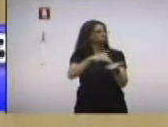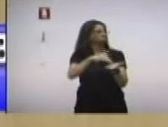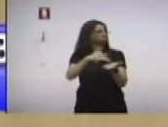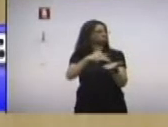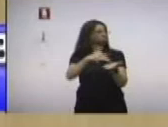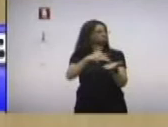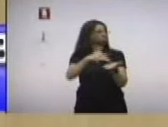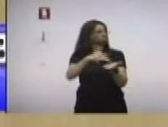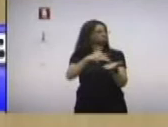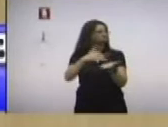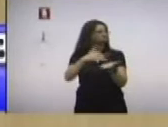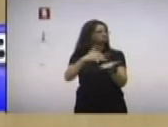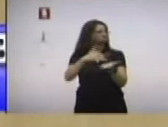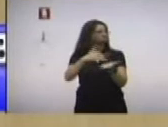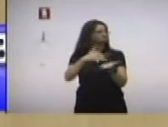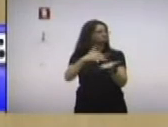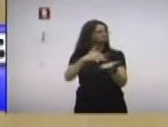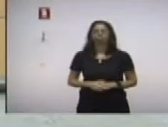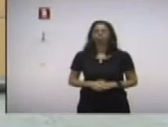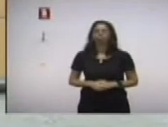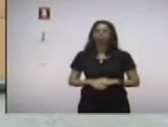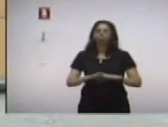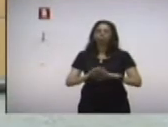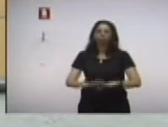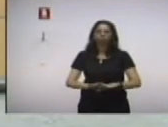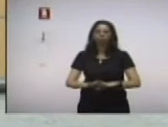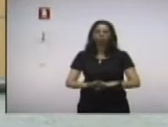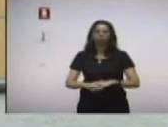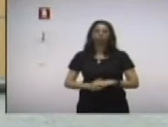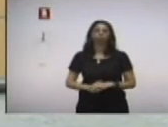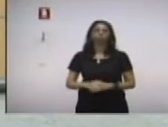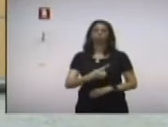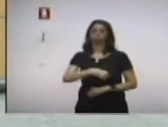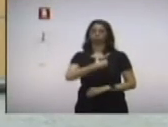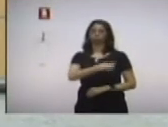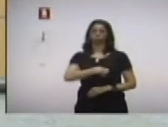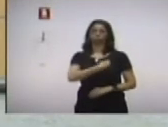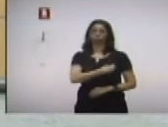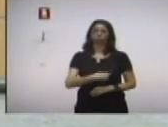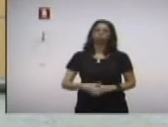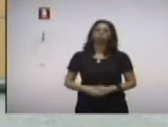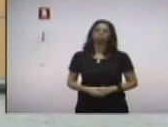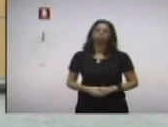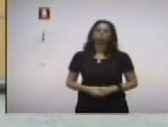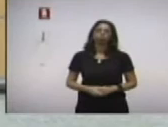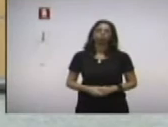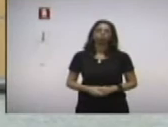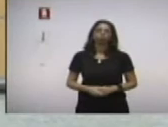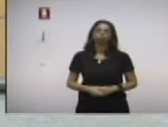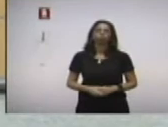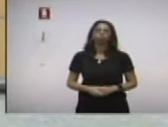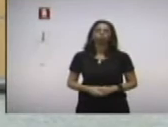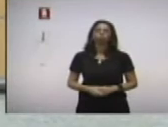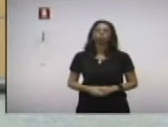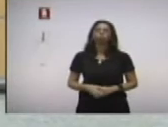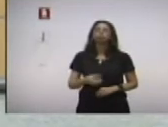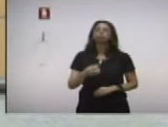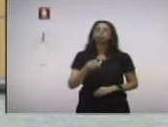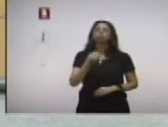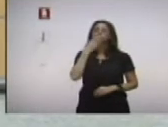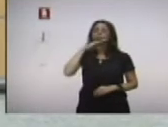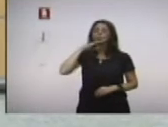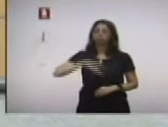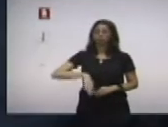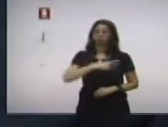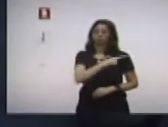uma boa noite o vereador Doutor João Mota Oi boa tarde